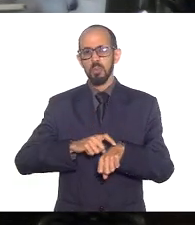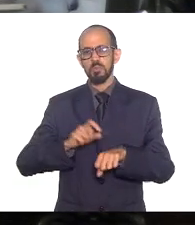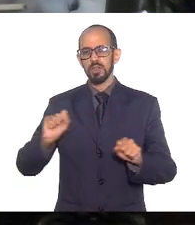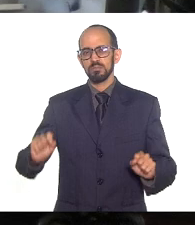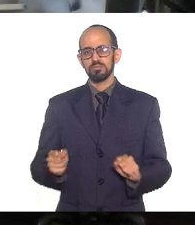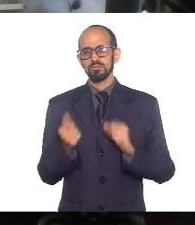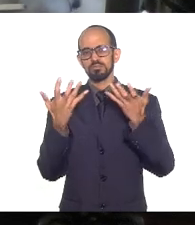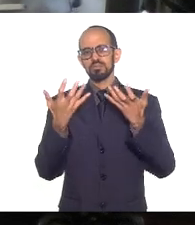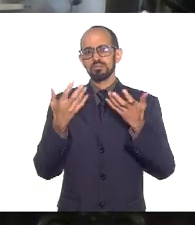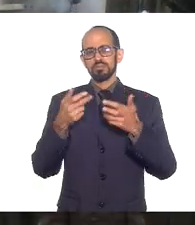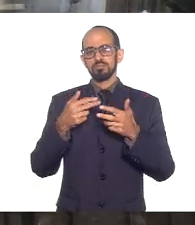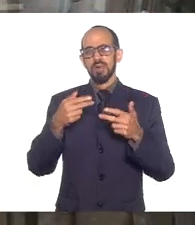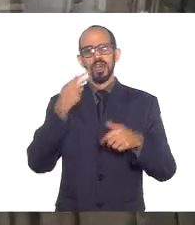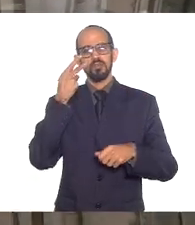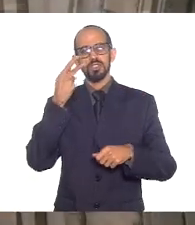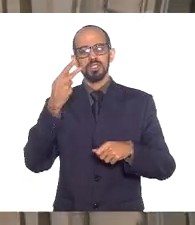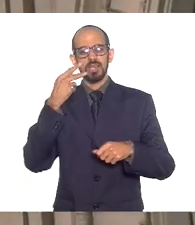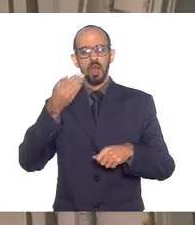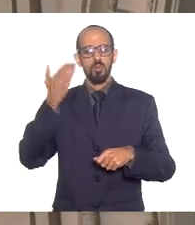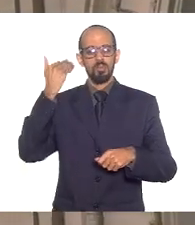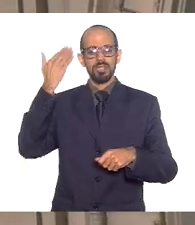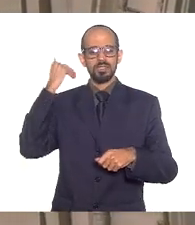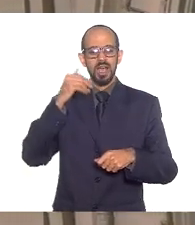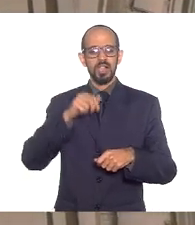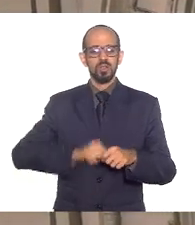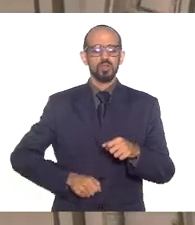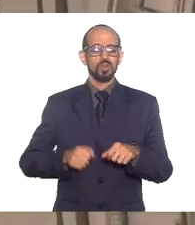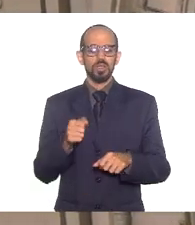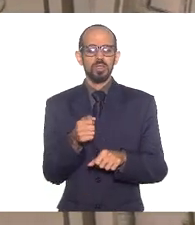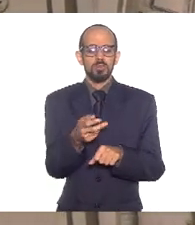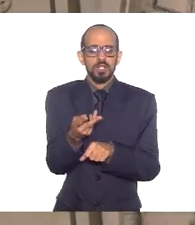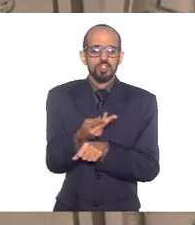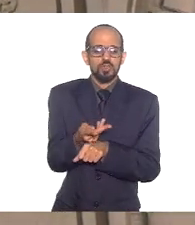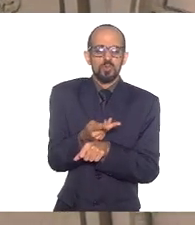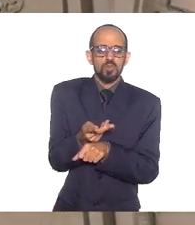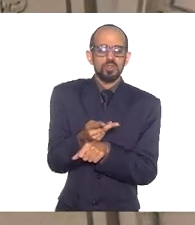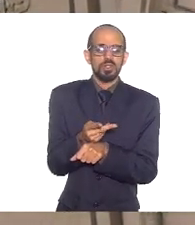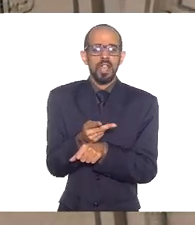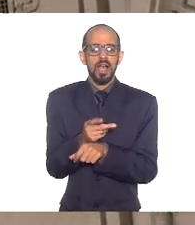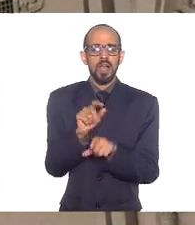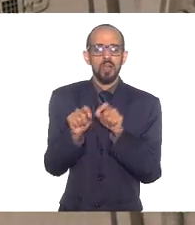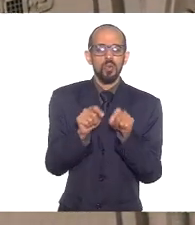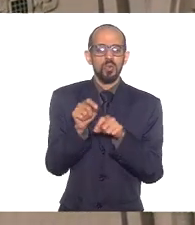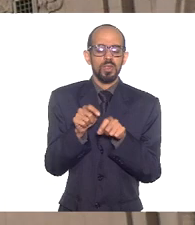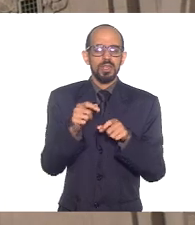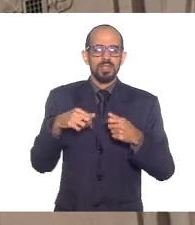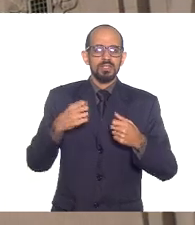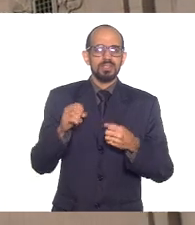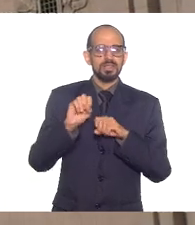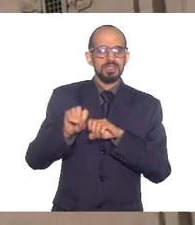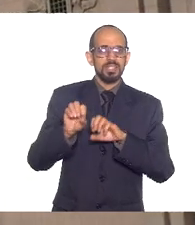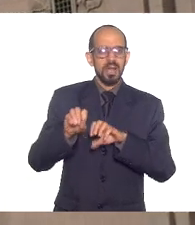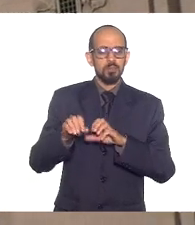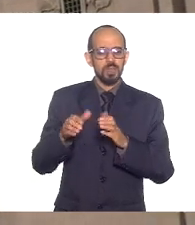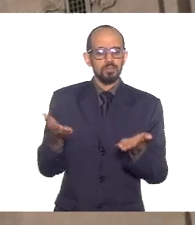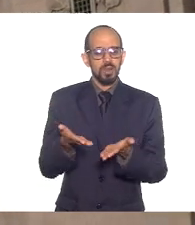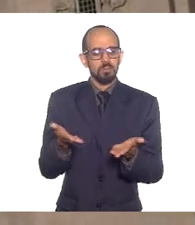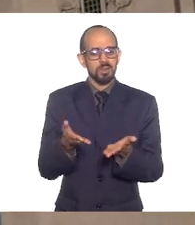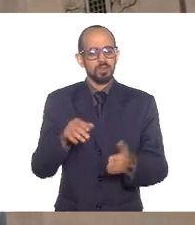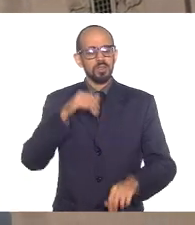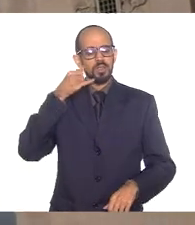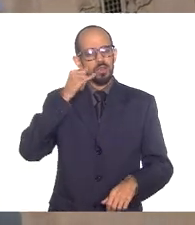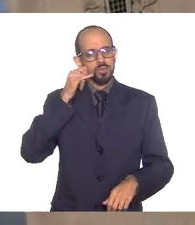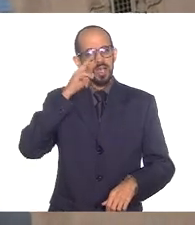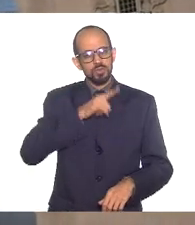e para revisitar o passado e com isso buscar lições Oi para o presente e não repetir